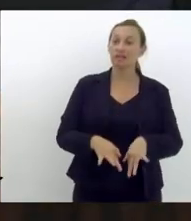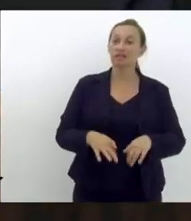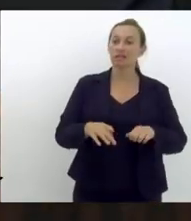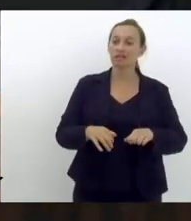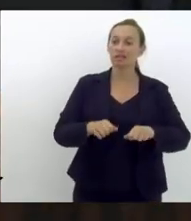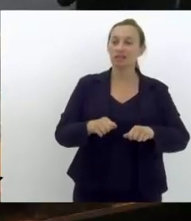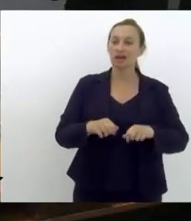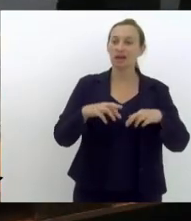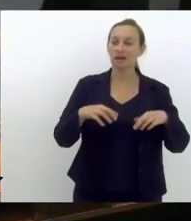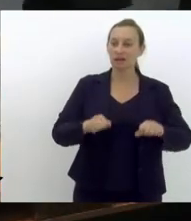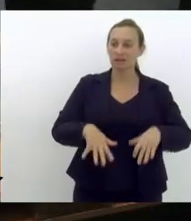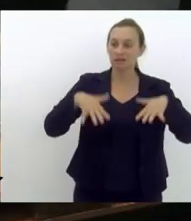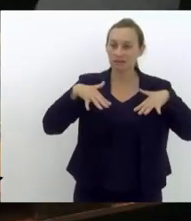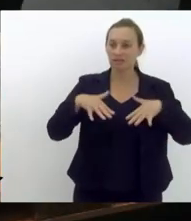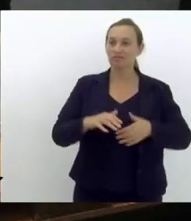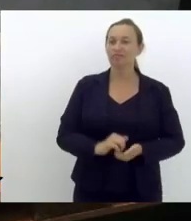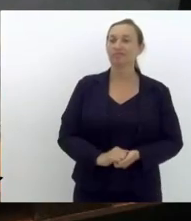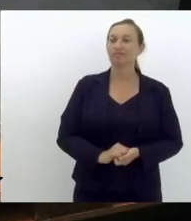a sessão